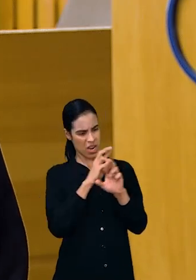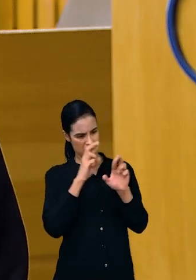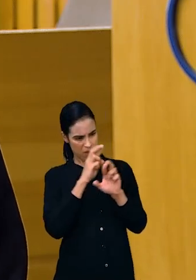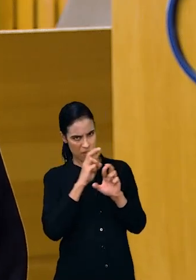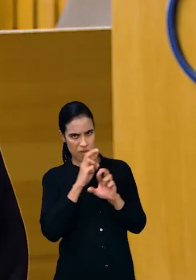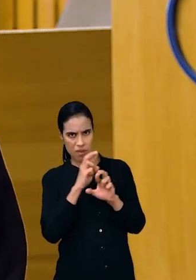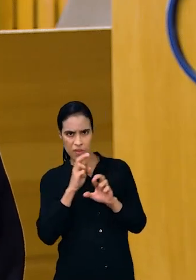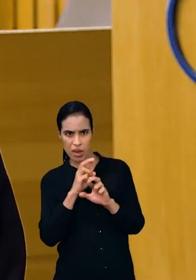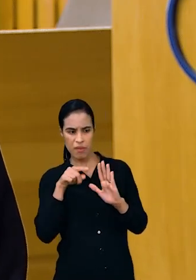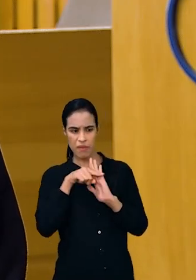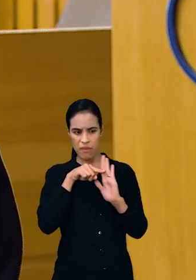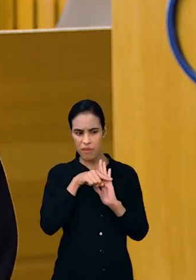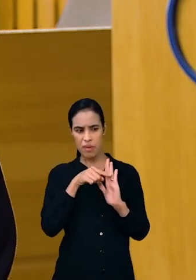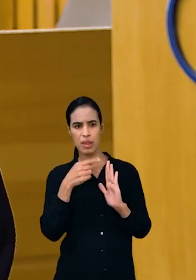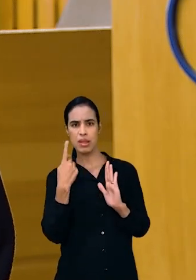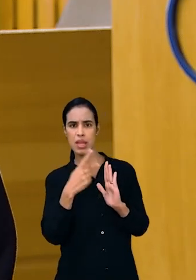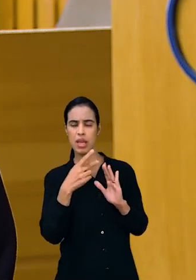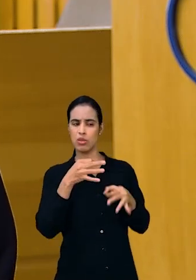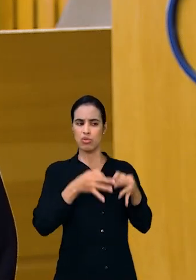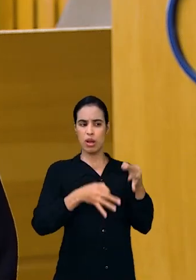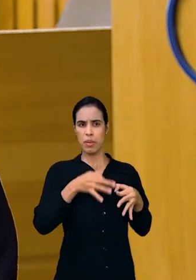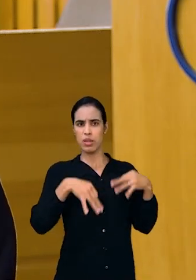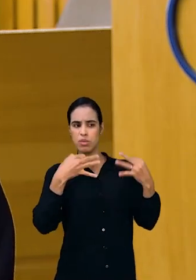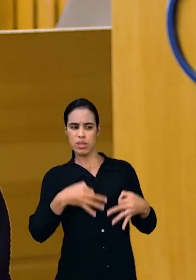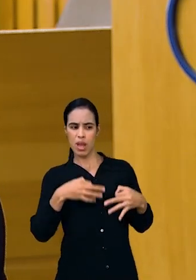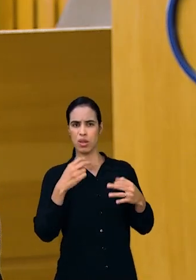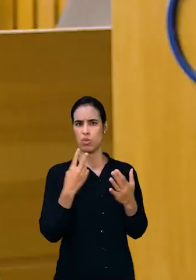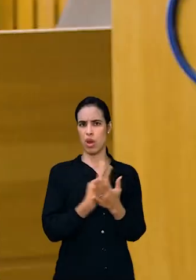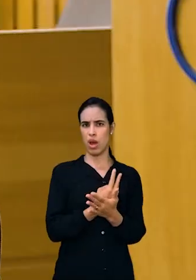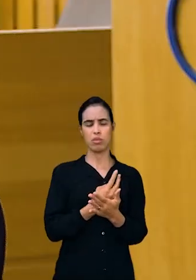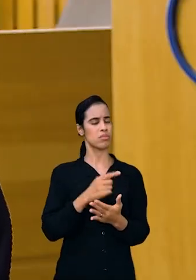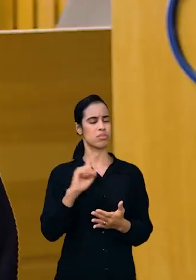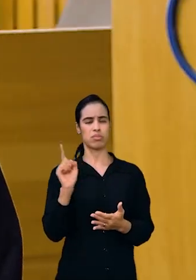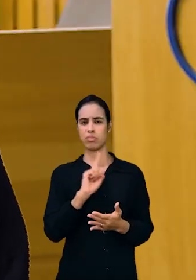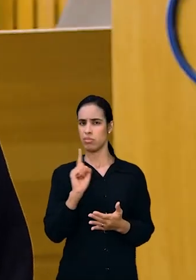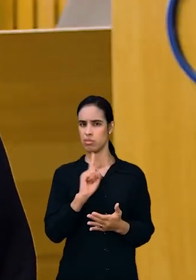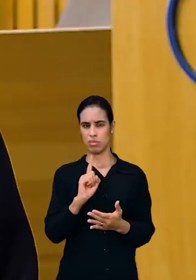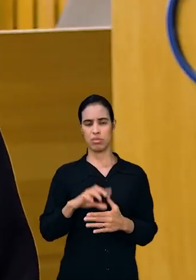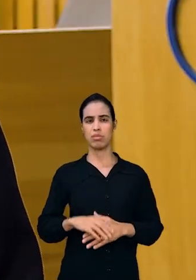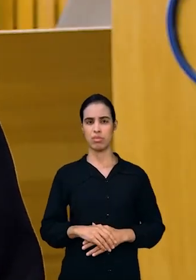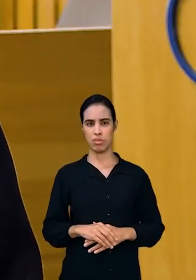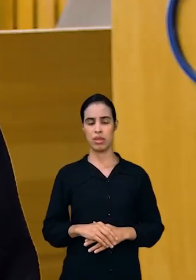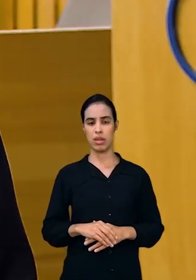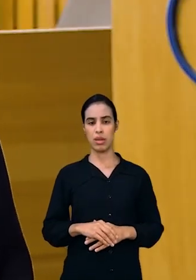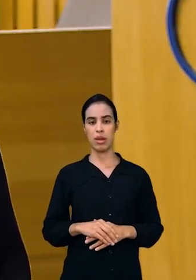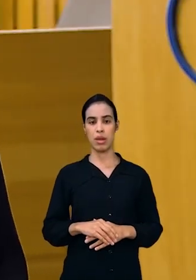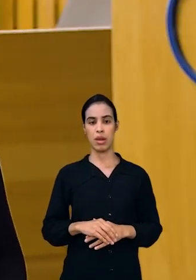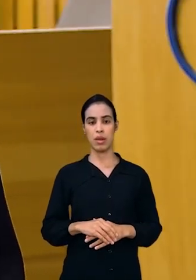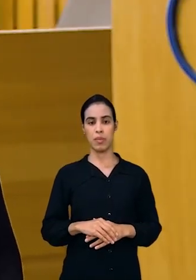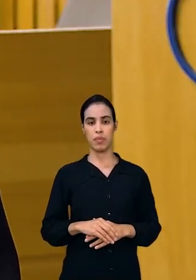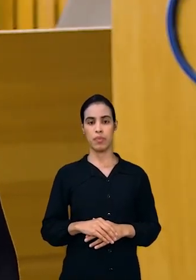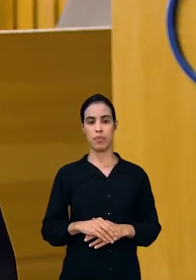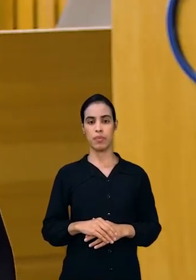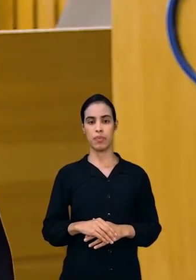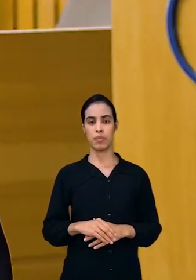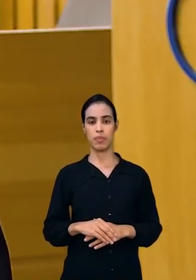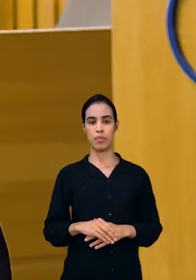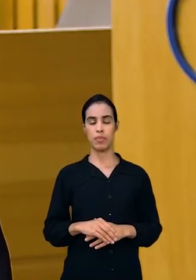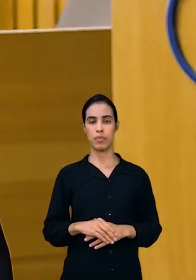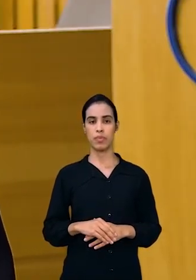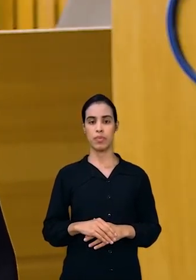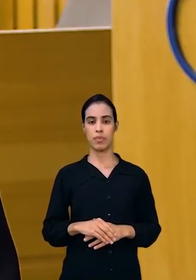de ser uma corte de cassação para rever as decisões dos